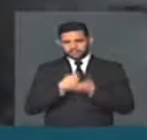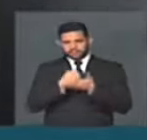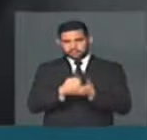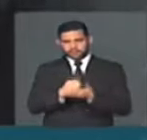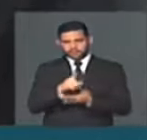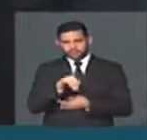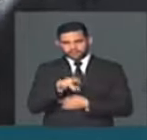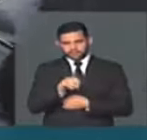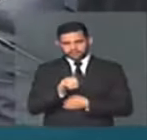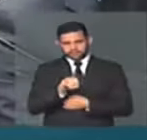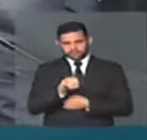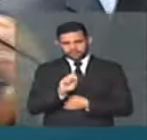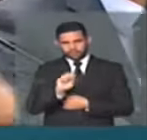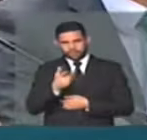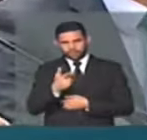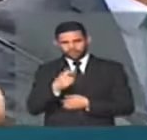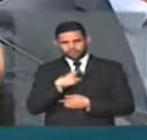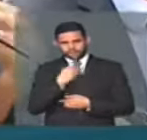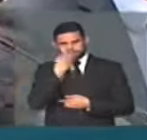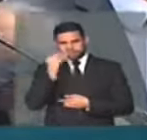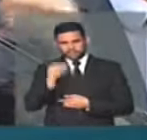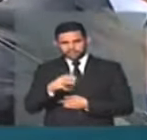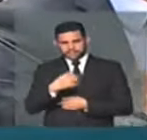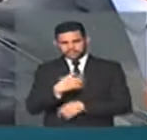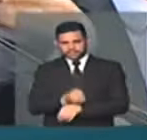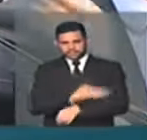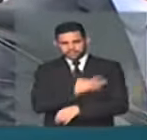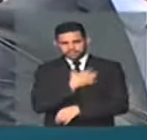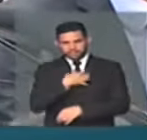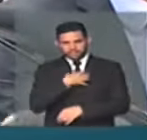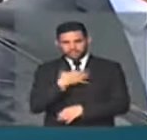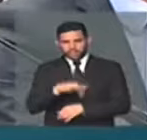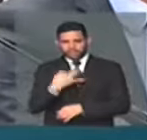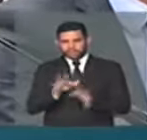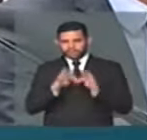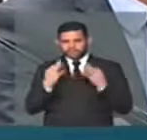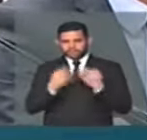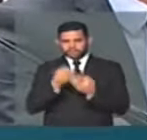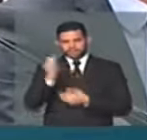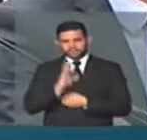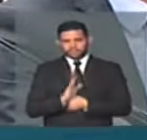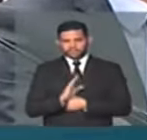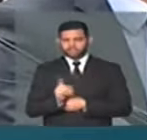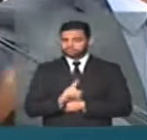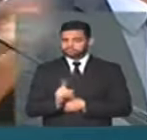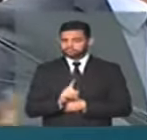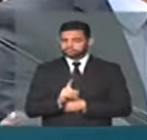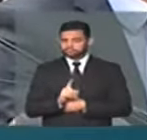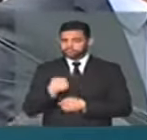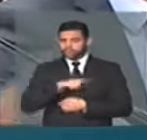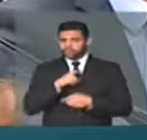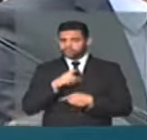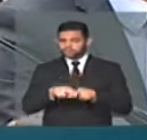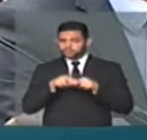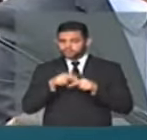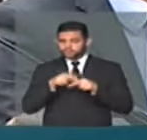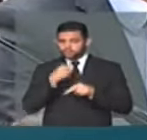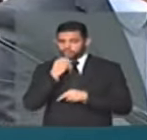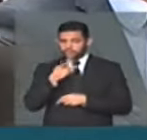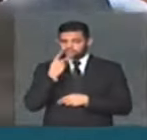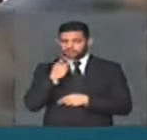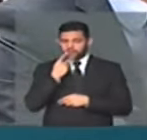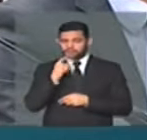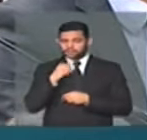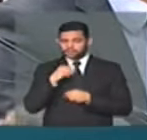ser a favor da impunidade ou desprezar o sentimento e a dor das famílias brasileiras. No entanto, é bom que a